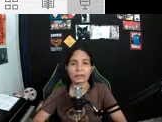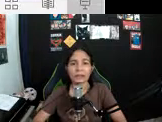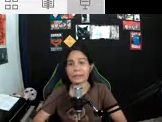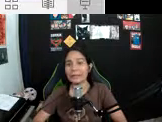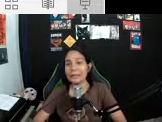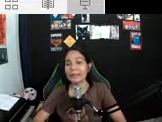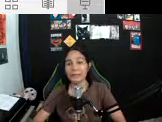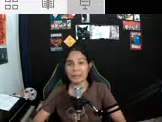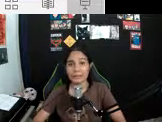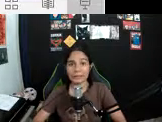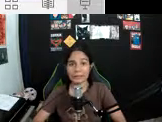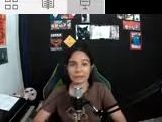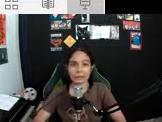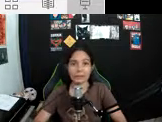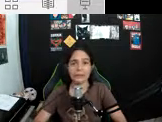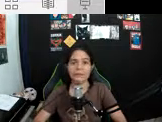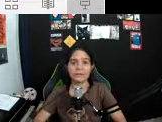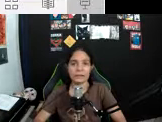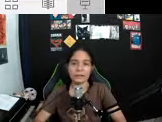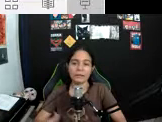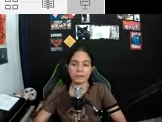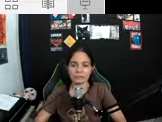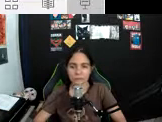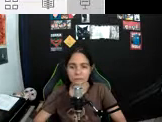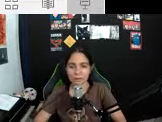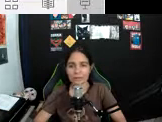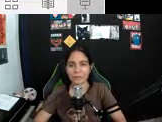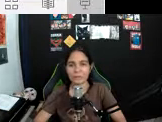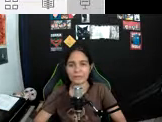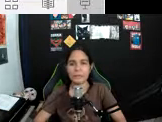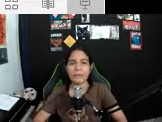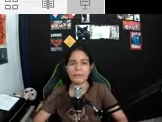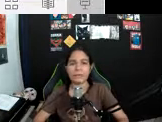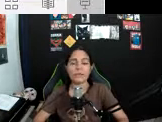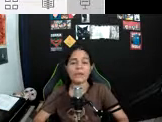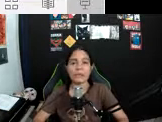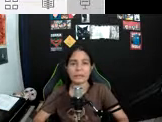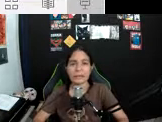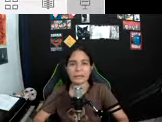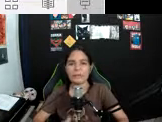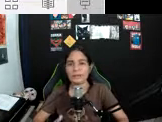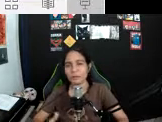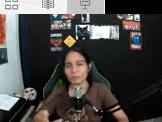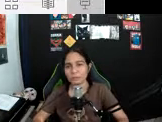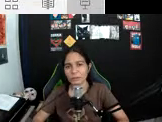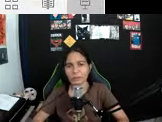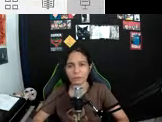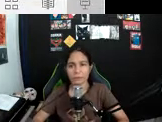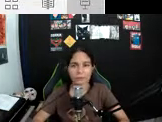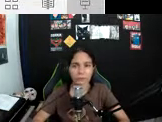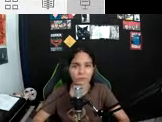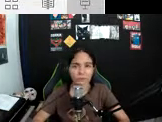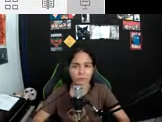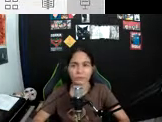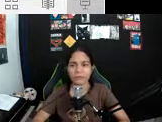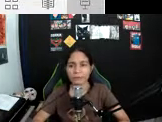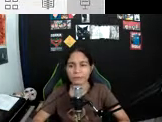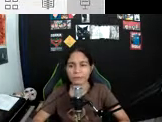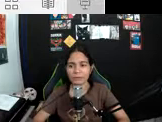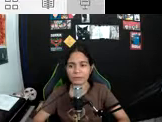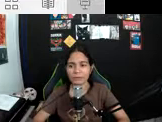temos clínicas clandestinas que acabam fazendo isso, e tem tanto profissionais médicos